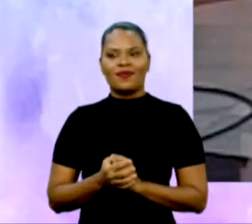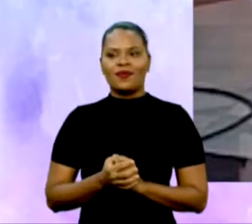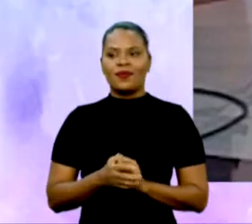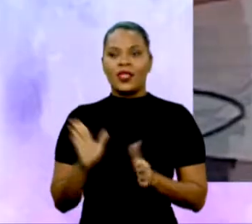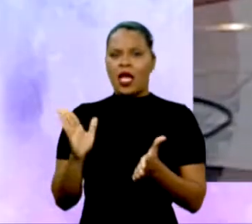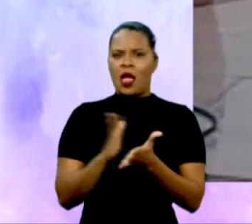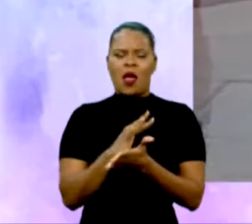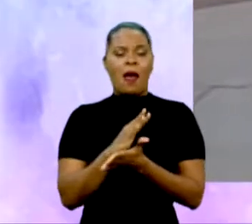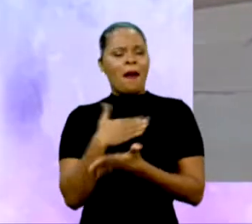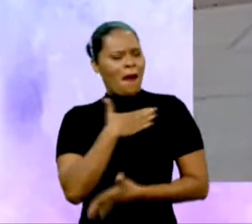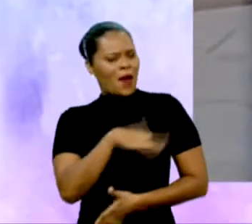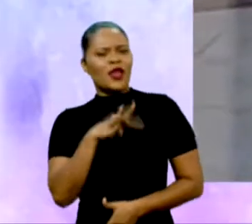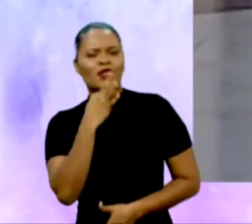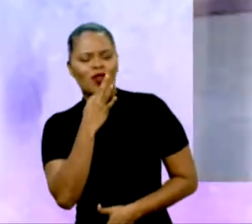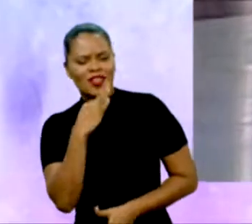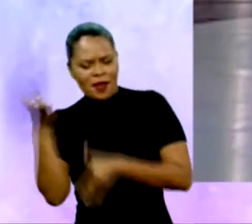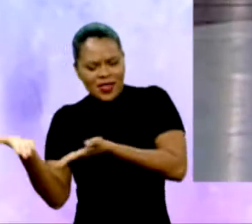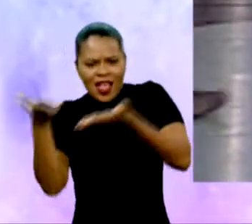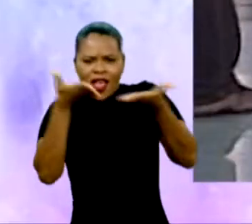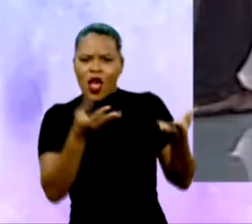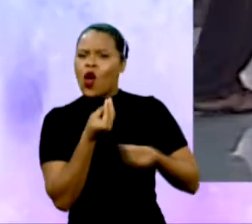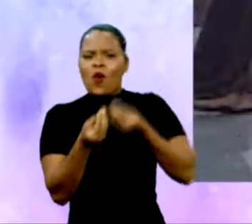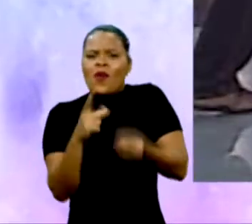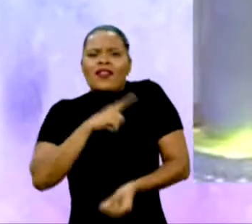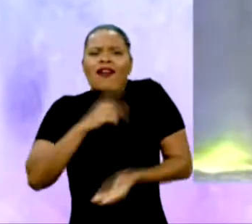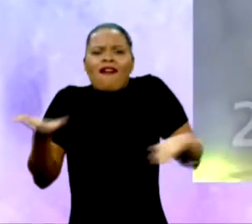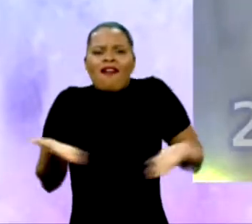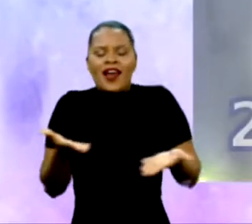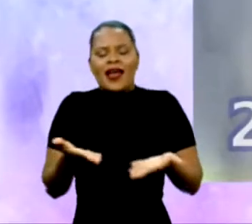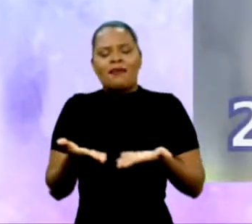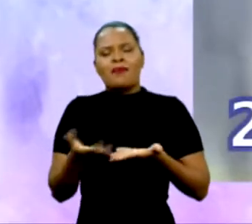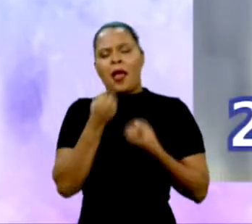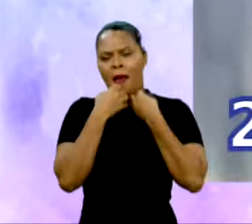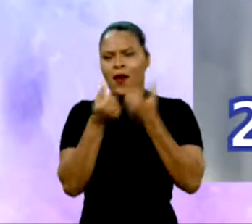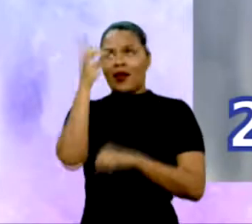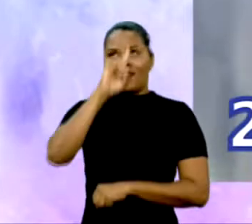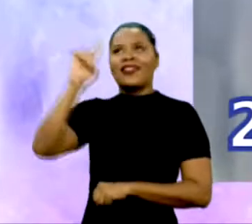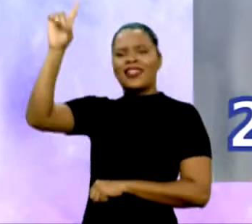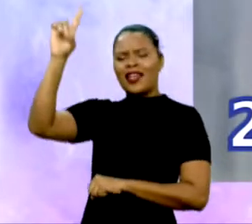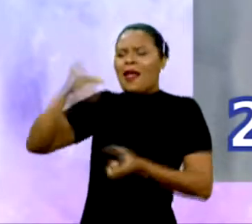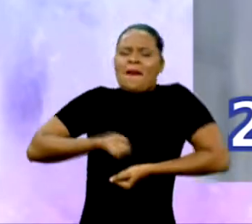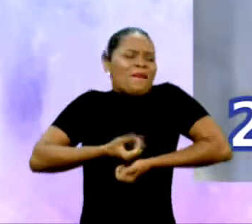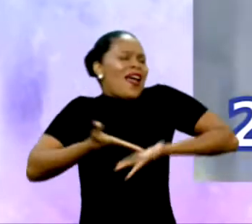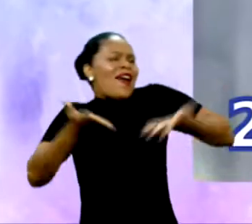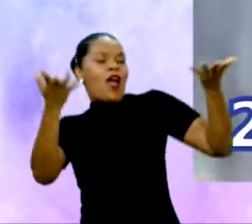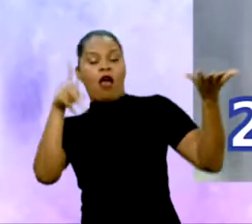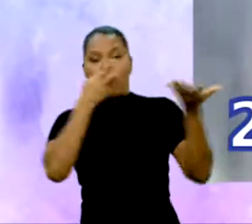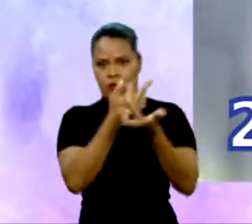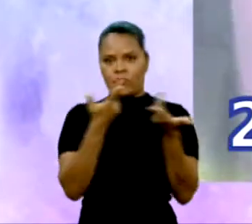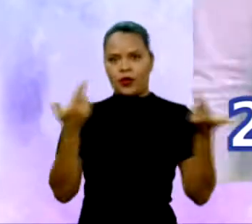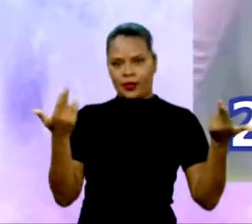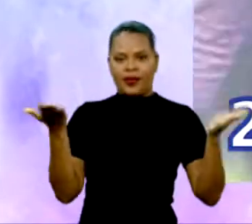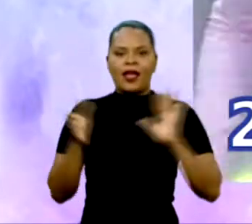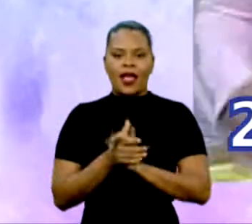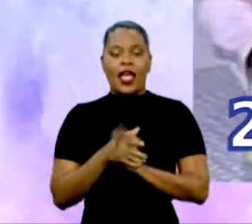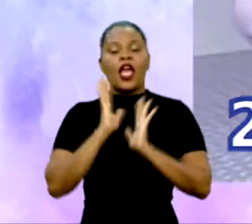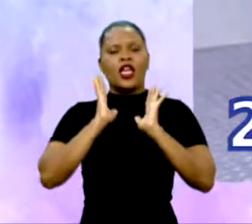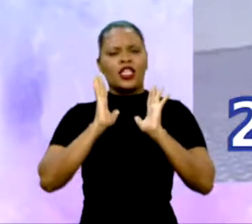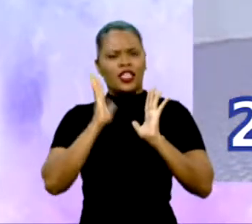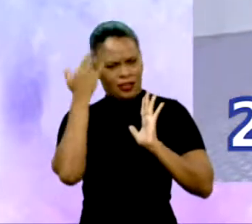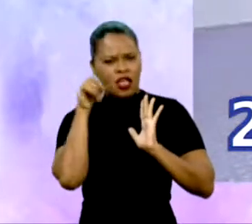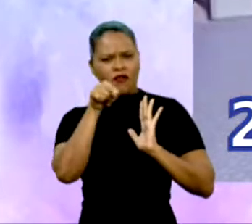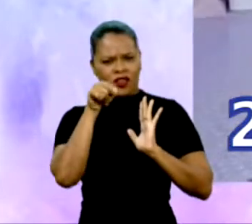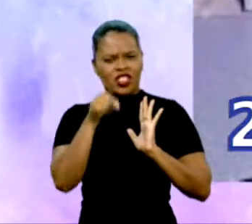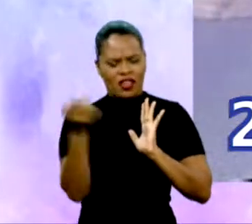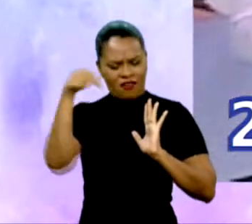Prazerzão te conhecer, te receber aqui. Como é que você tá? Tudo bem, graças a Deus. E você, tudo bom? Tudo maravilhoso. Me conta uma coisa. Bom, eu sei que você